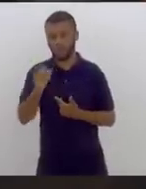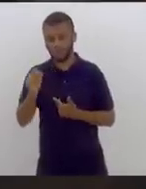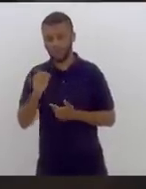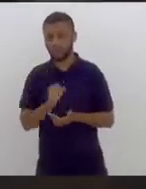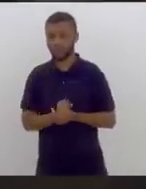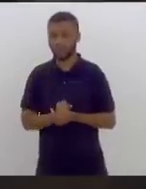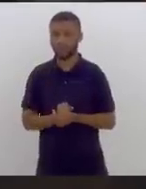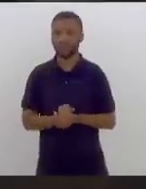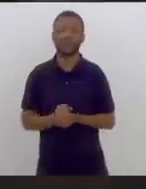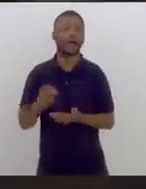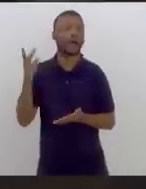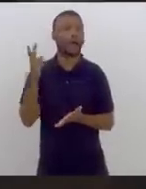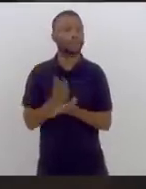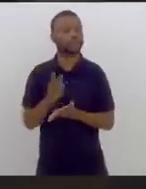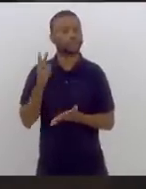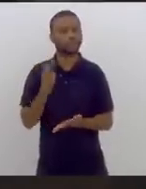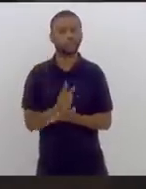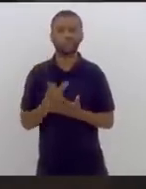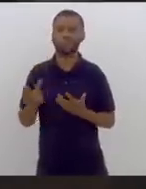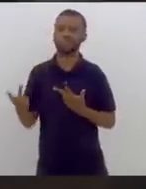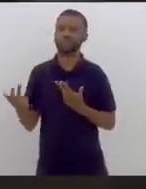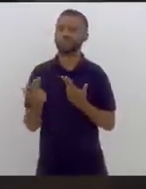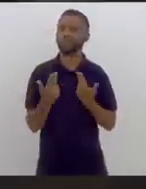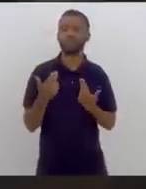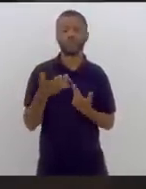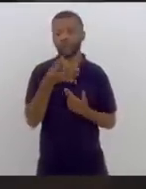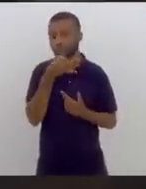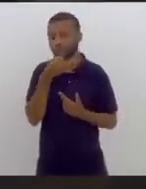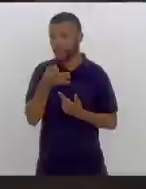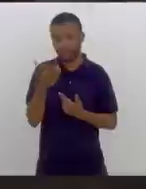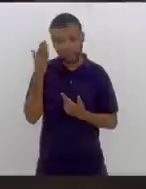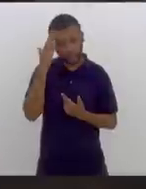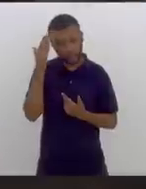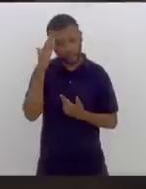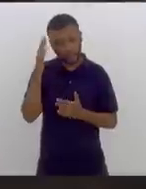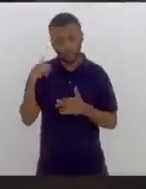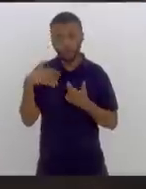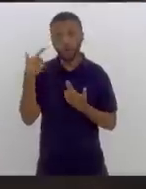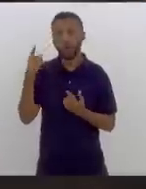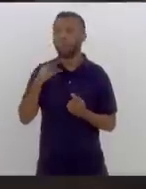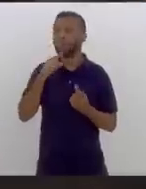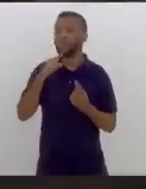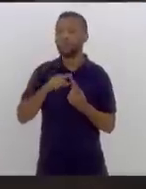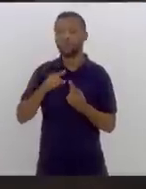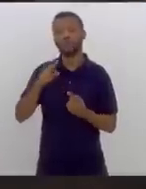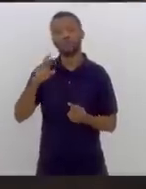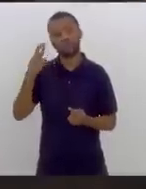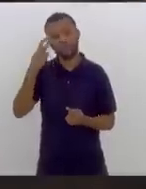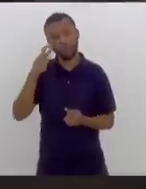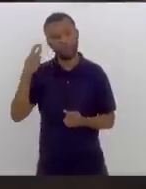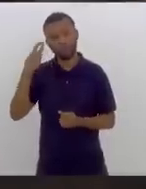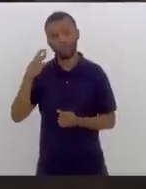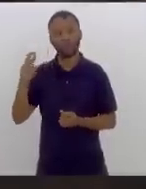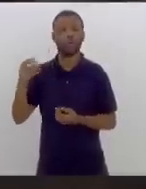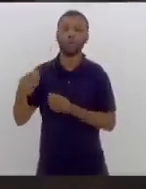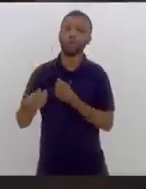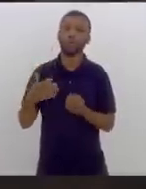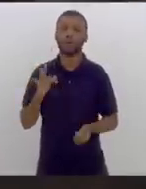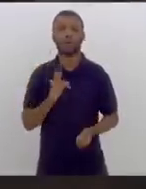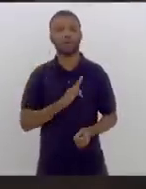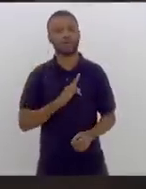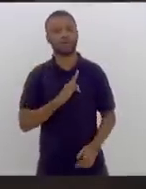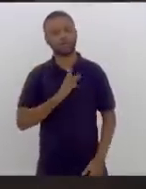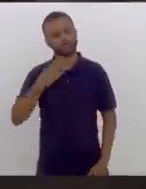continuo vendo o mesmo filme Eu gostaria de saber Aos olhos do corregedor Comandante Assis como a polícia militar Vê isso